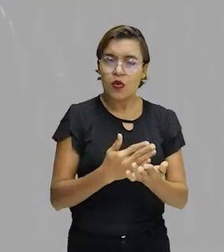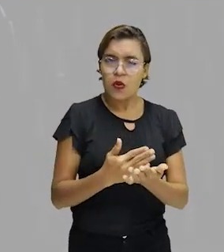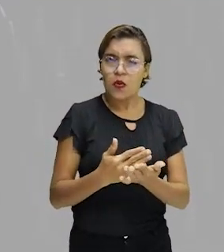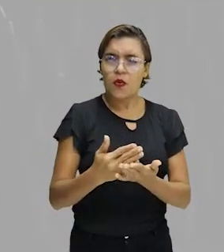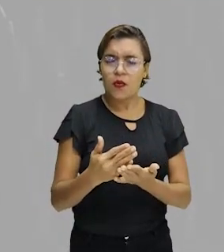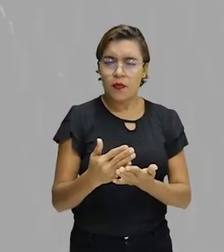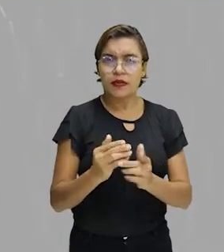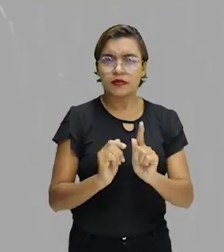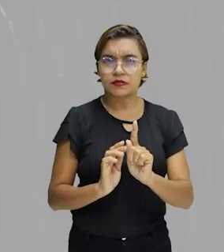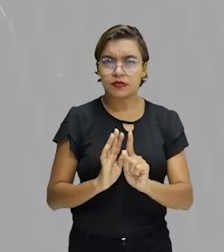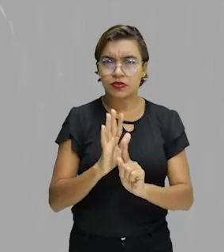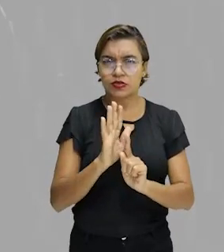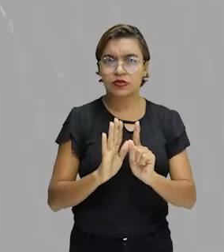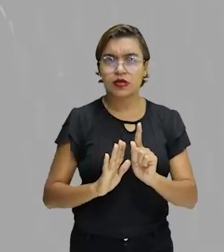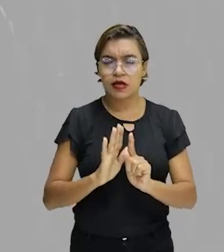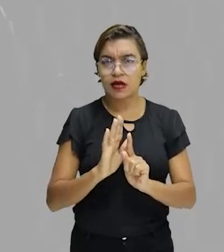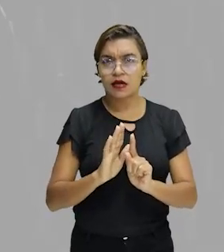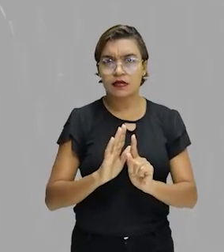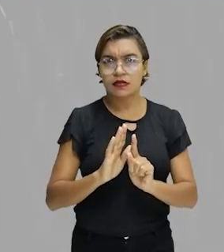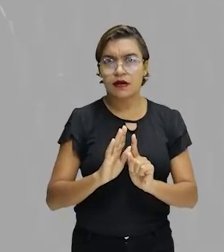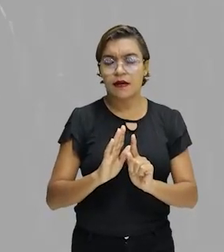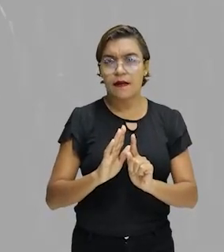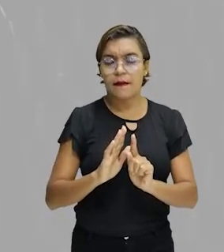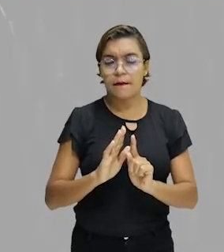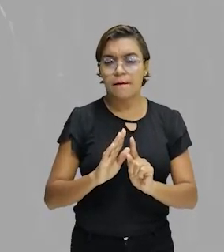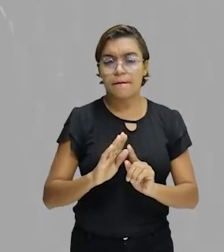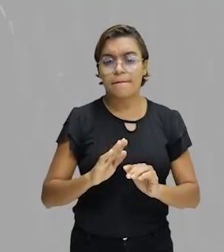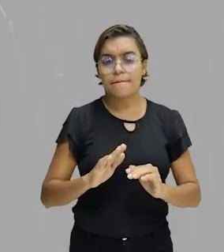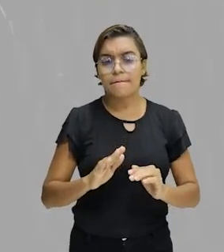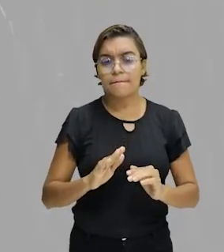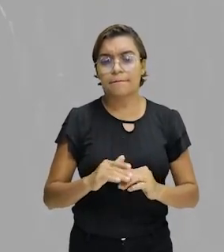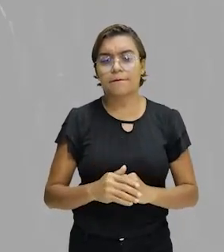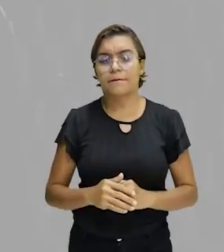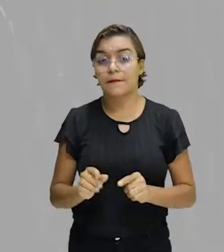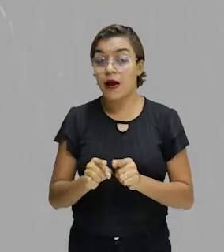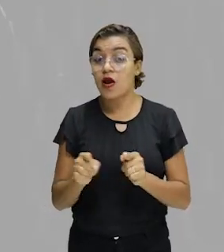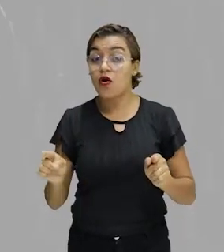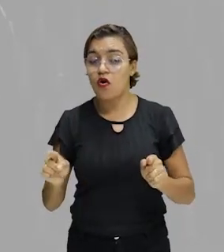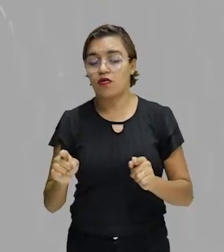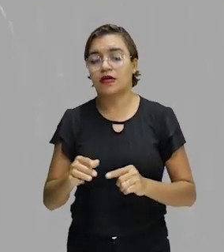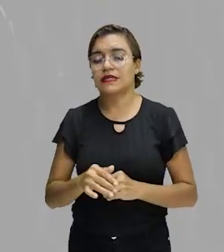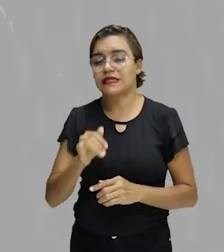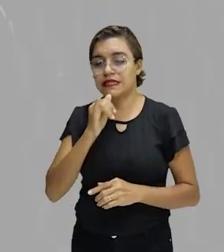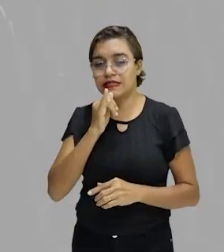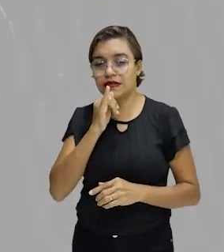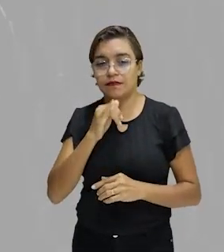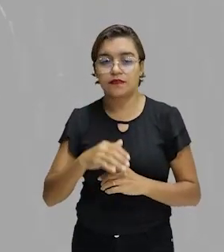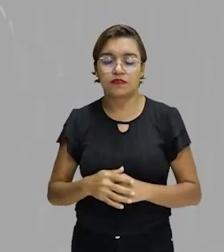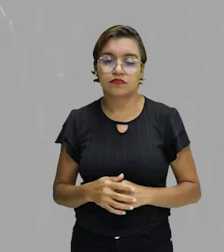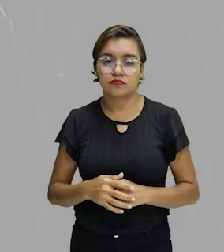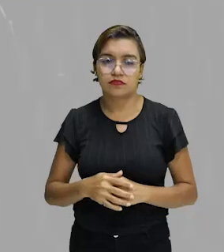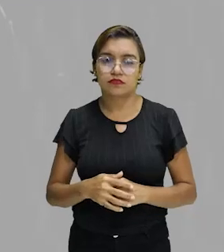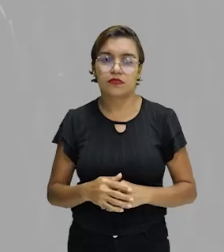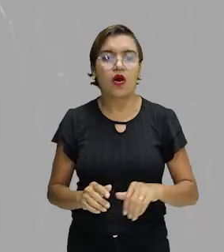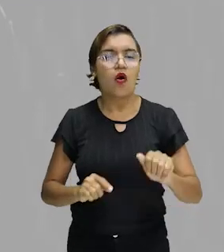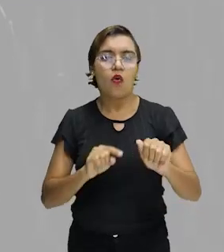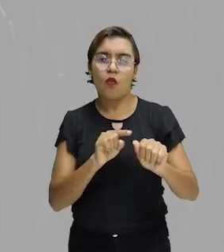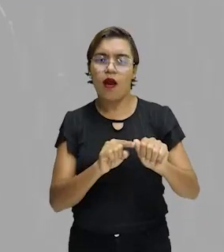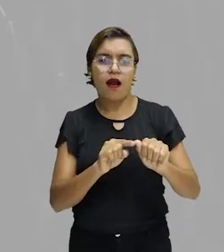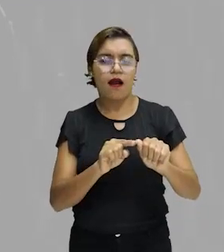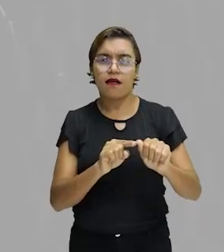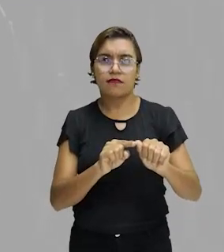gás de hidrogênio liberado é maior na forma de limalha, certo? Não pode ser o gráfico A, nem